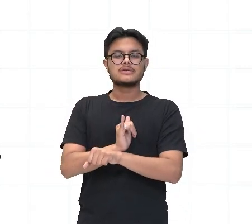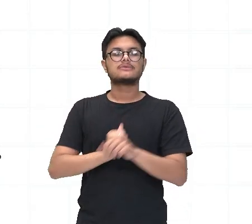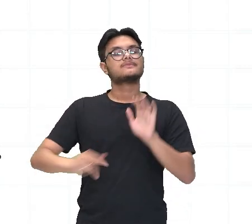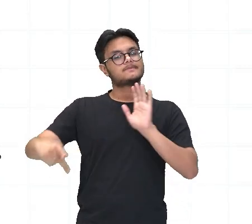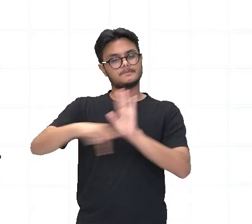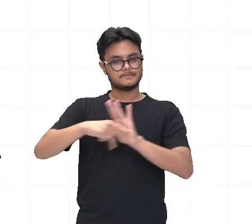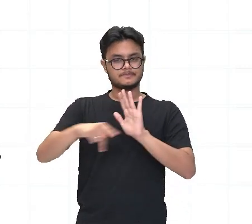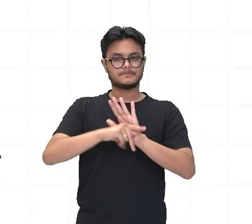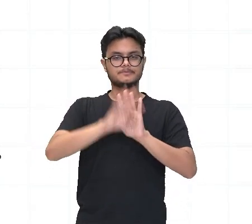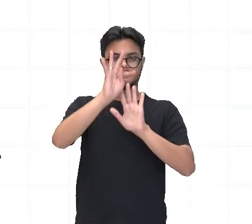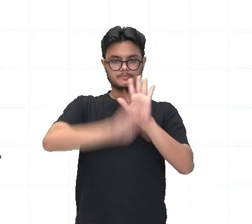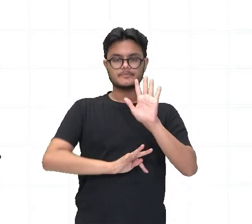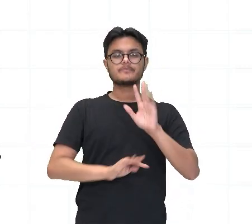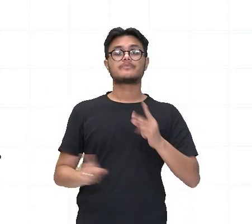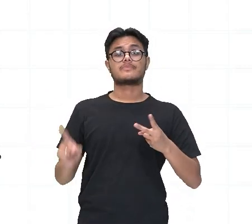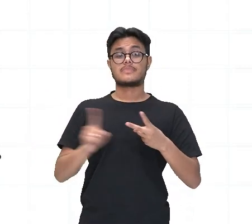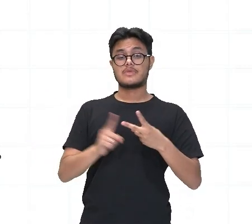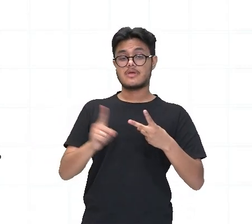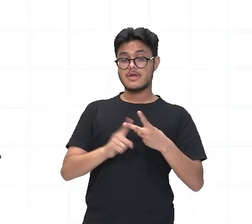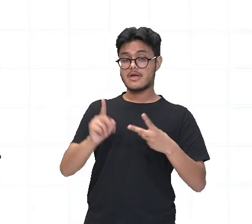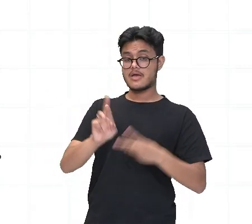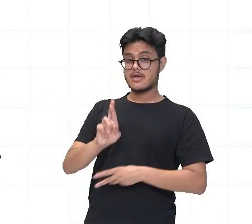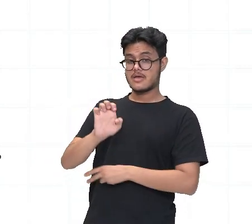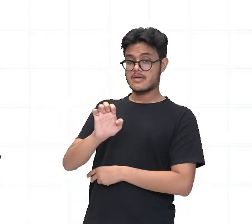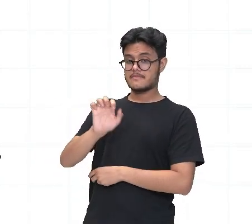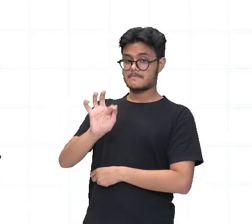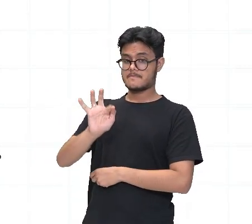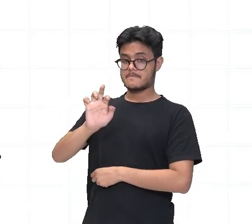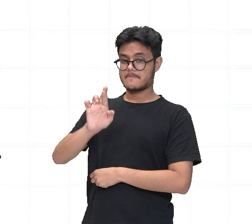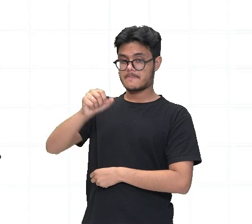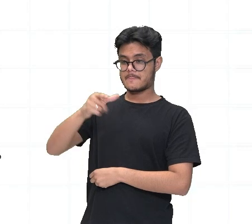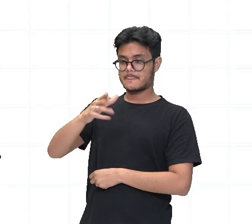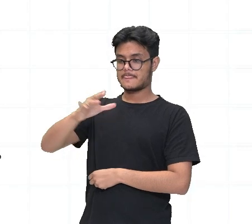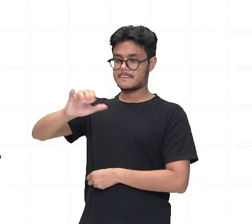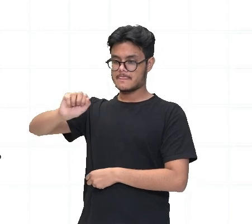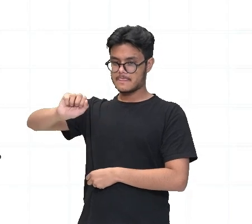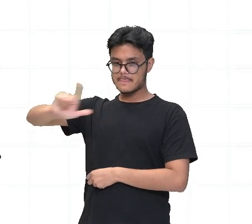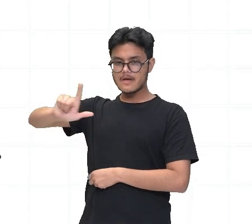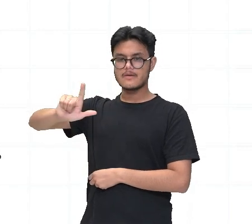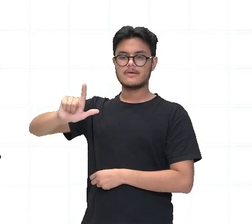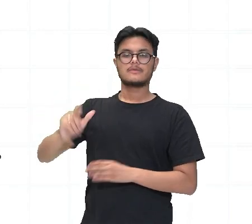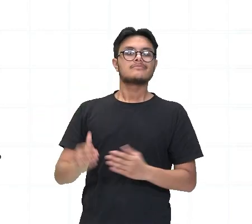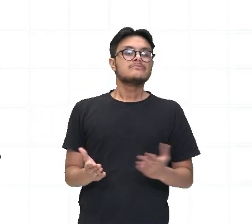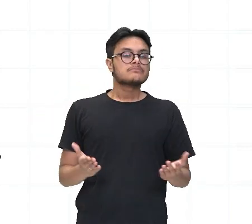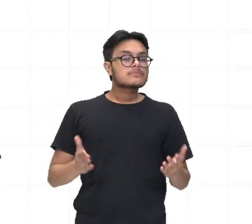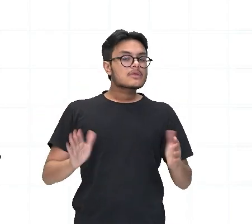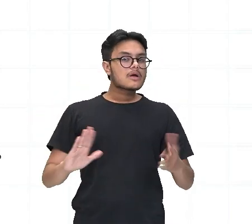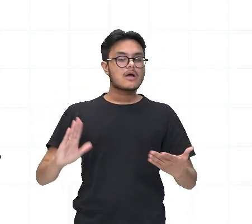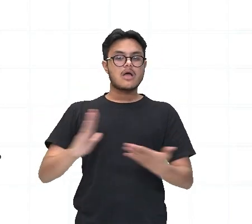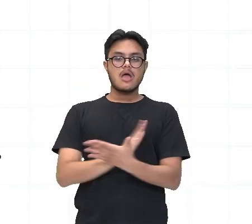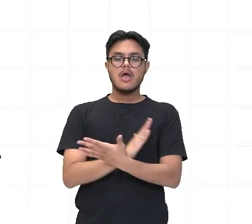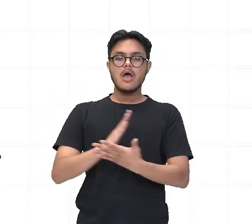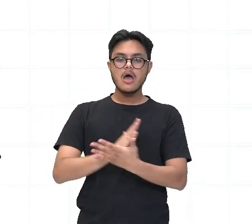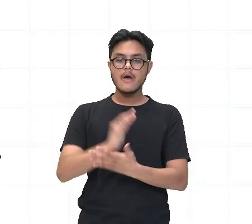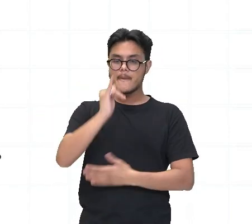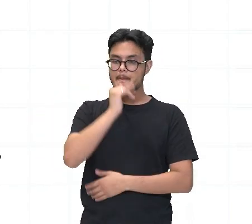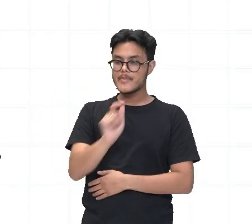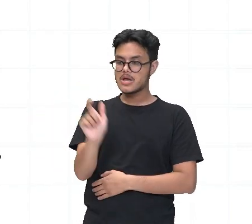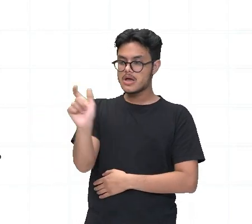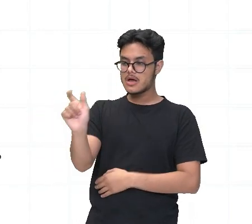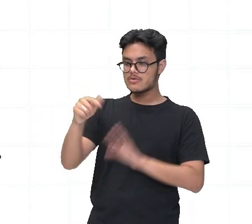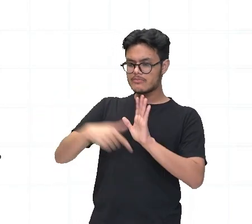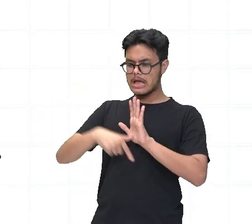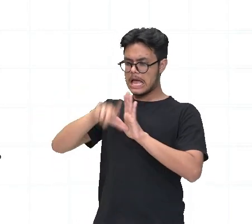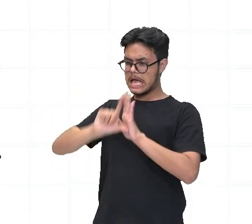foram citados no texto ou que ainda serão indicados, porque existem elementos que podem antecipar outros, né? A gente vai